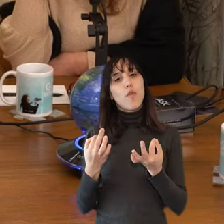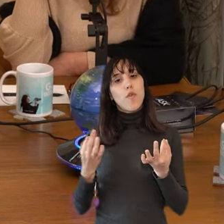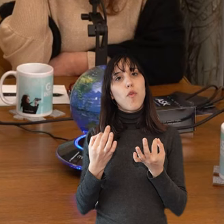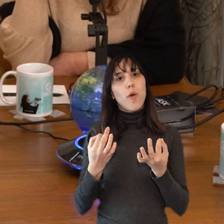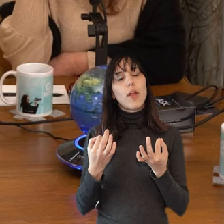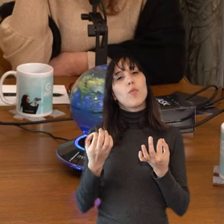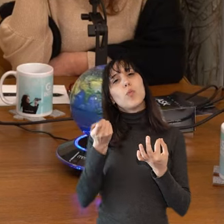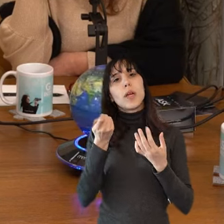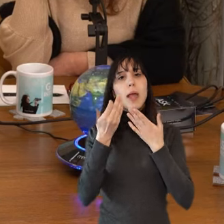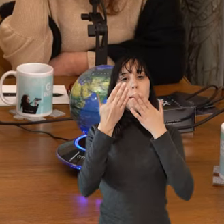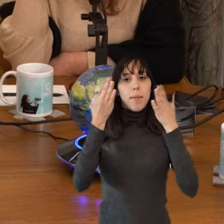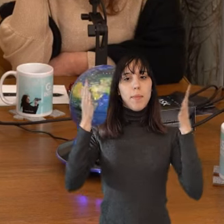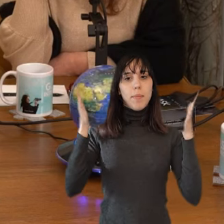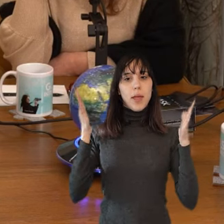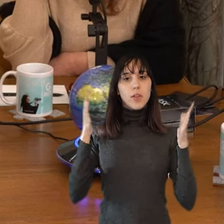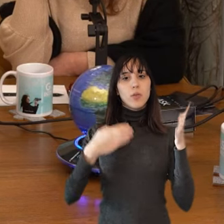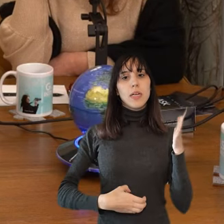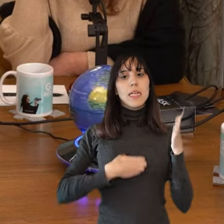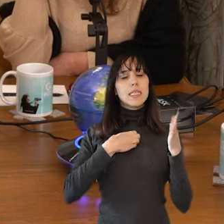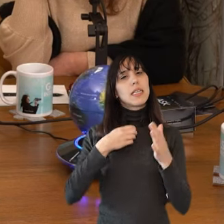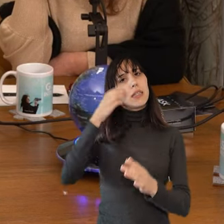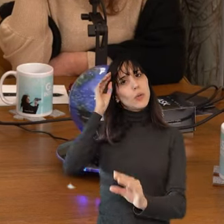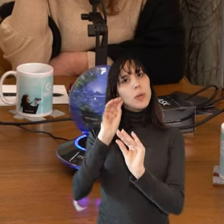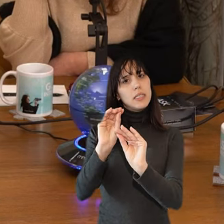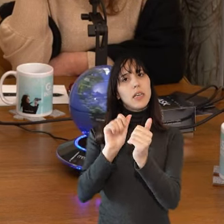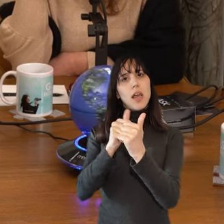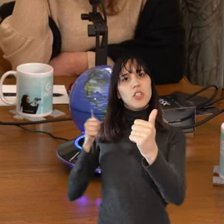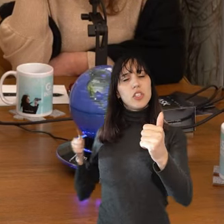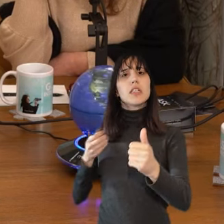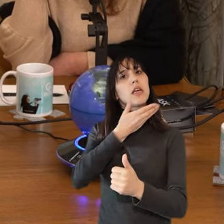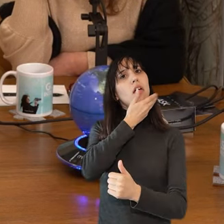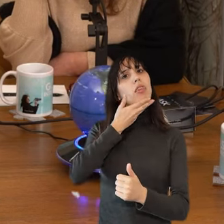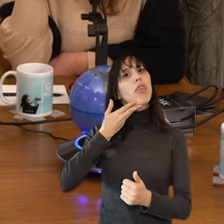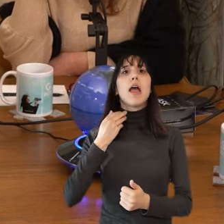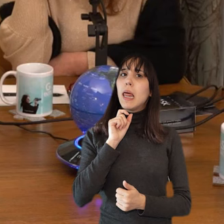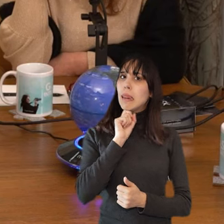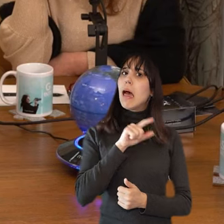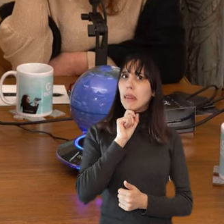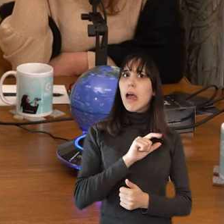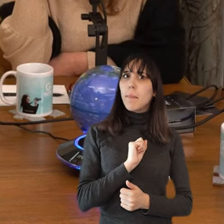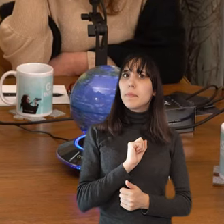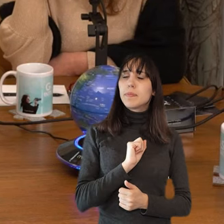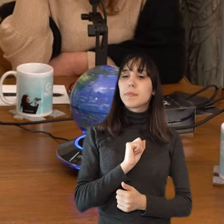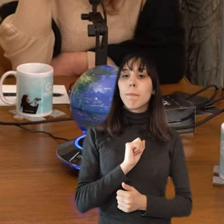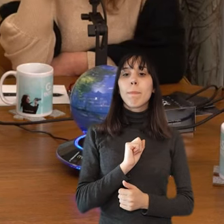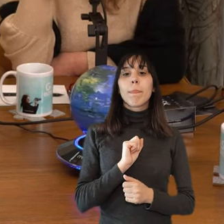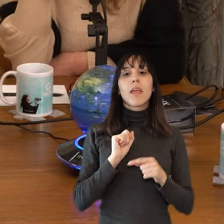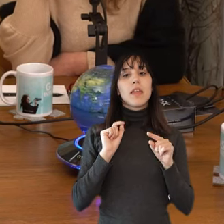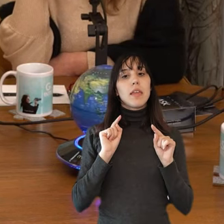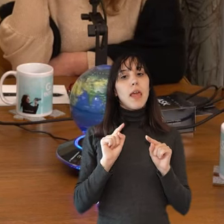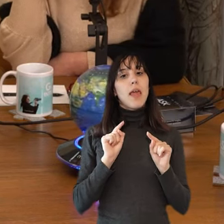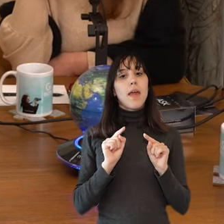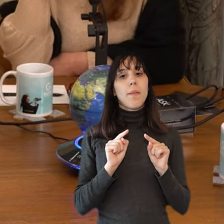já mais abertura para encararmos o ensino à distância como uma coisa possível real não é e que e que é